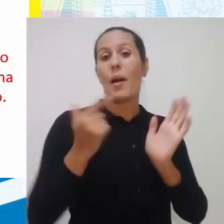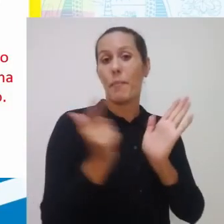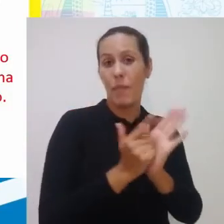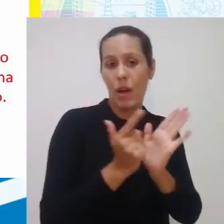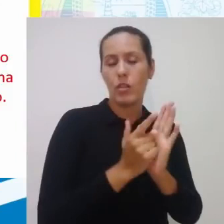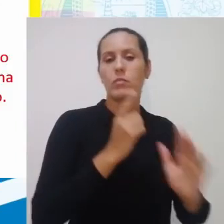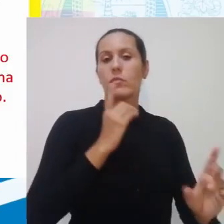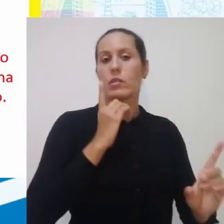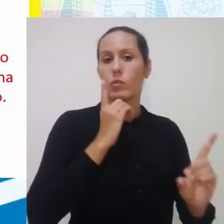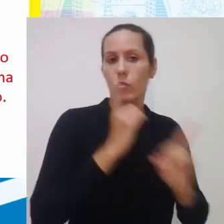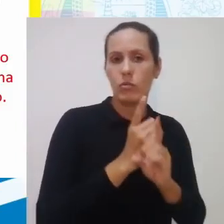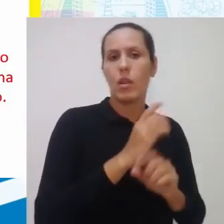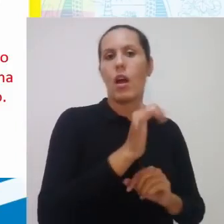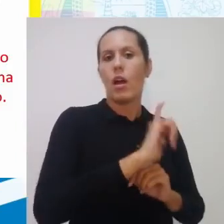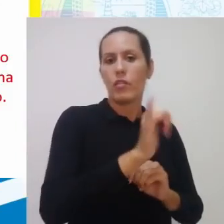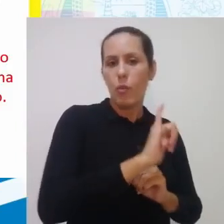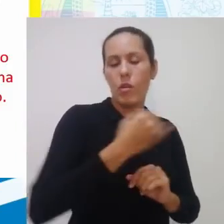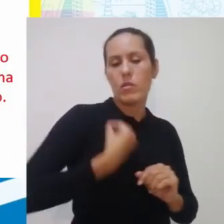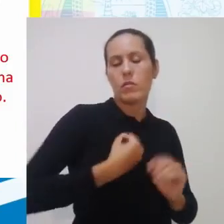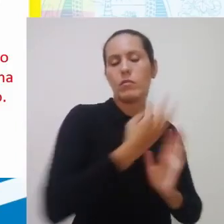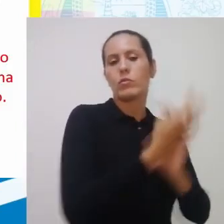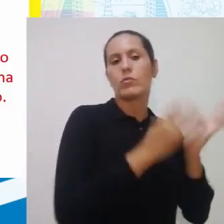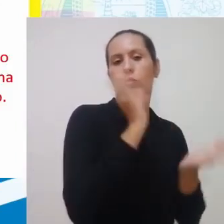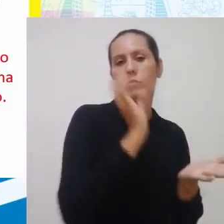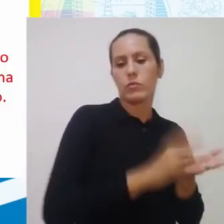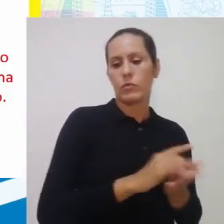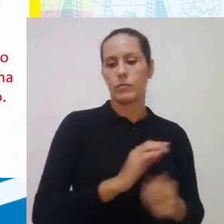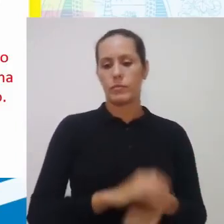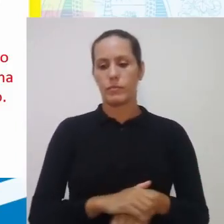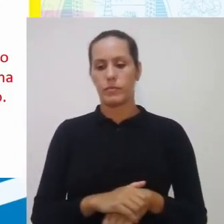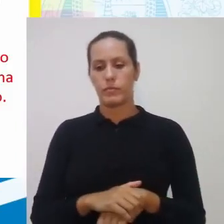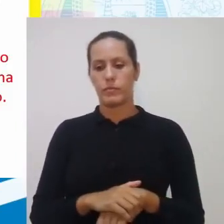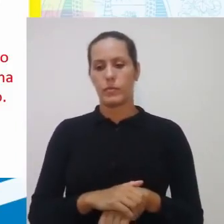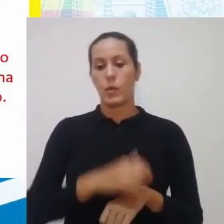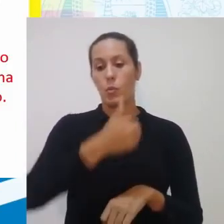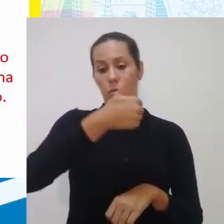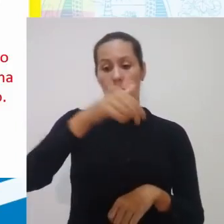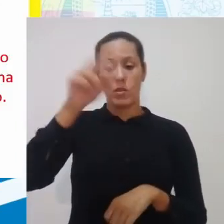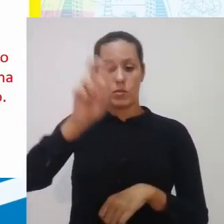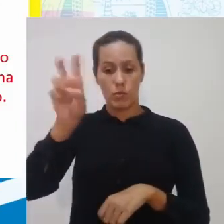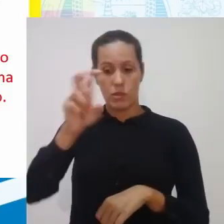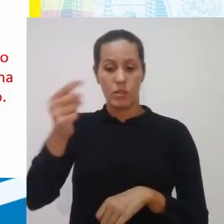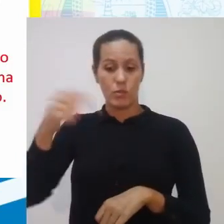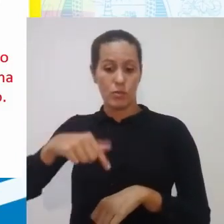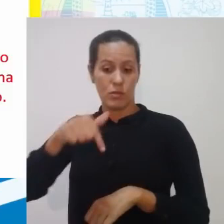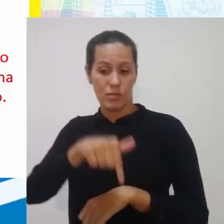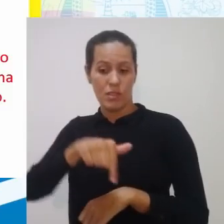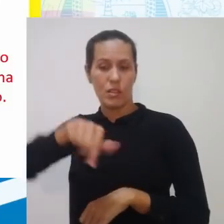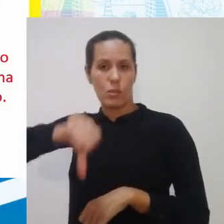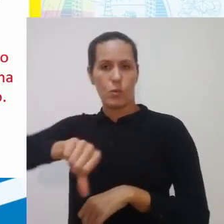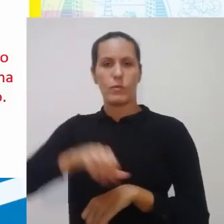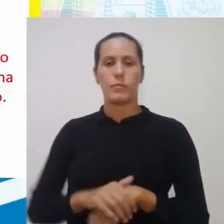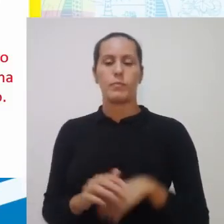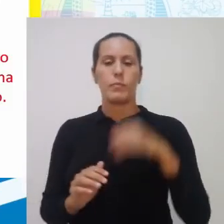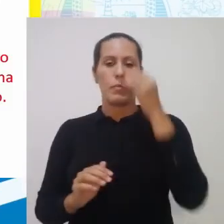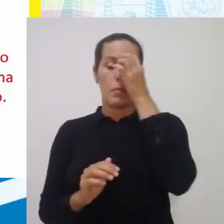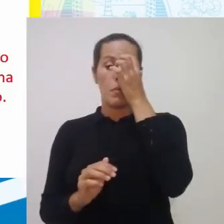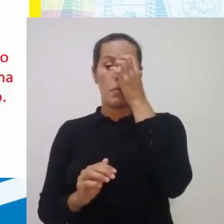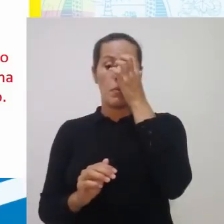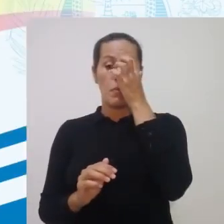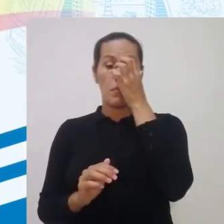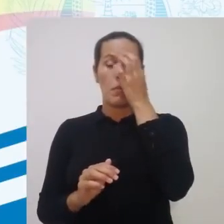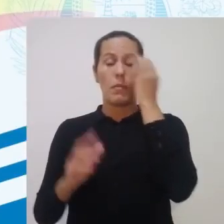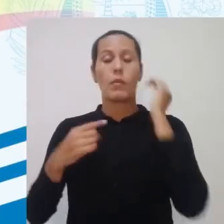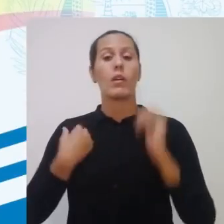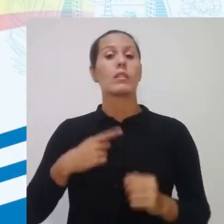ressaltar a página em que se é encontrada essas informações nos textos originais. Para o primeiro, a página 55 e para o segundo, a página